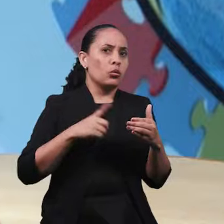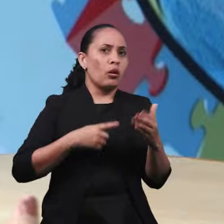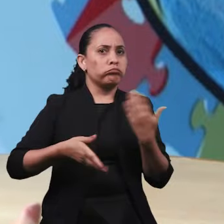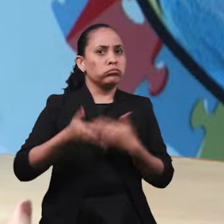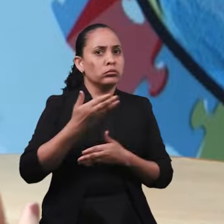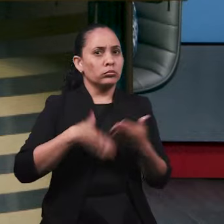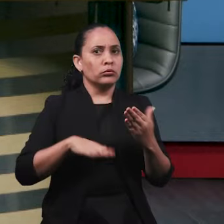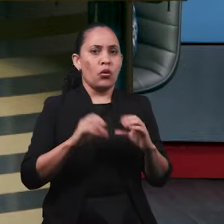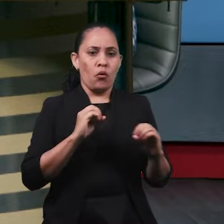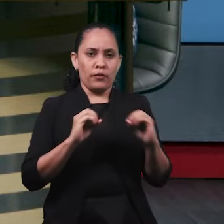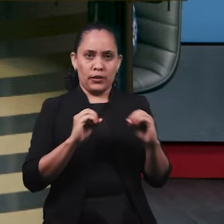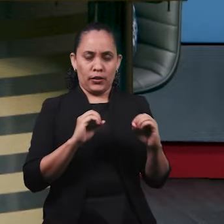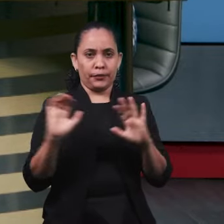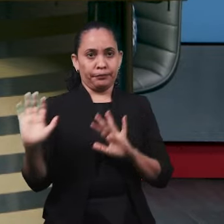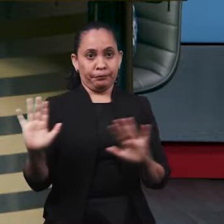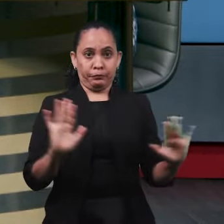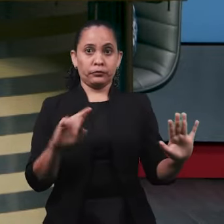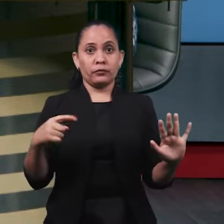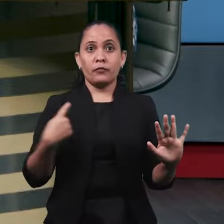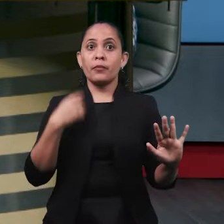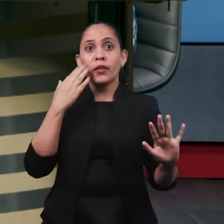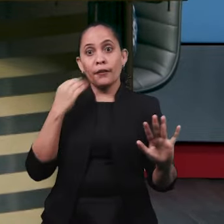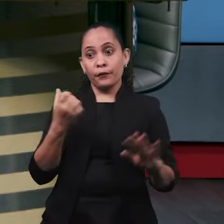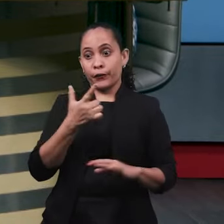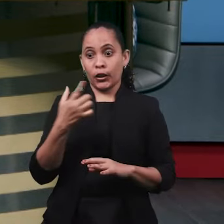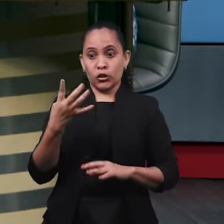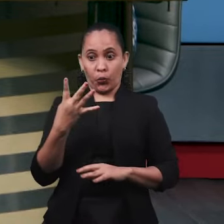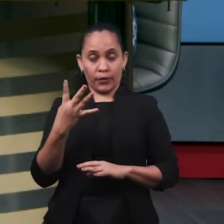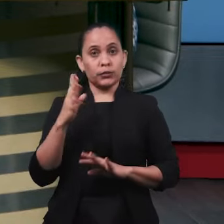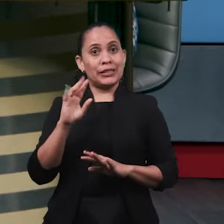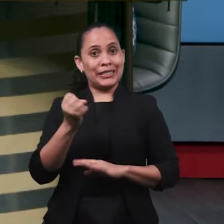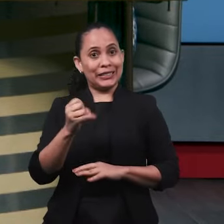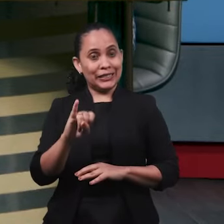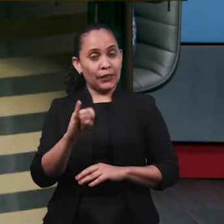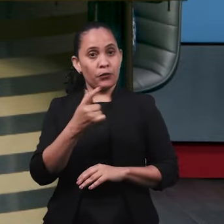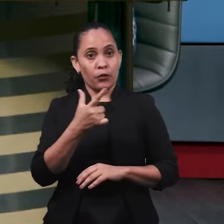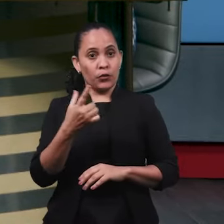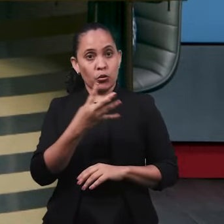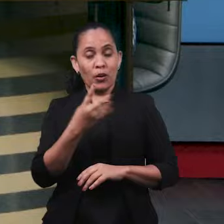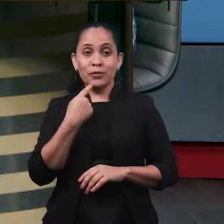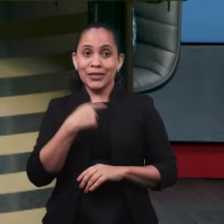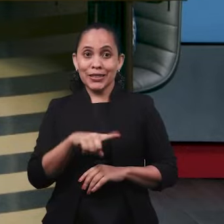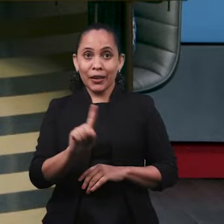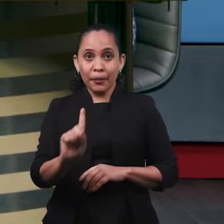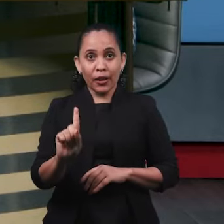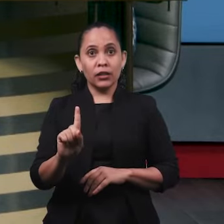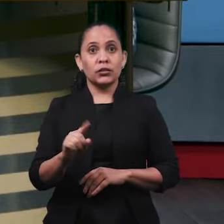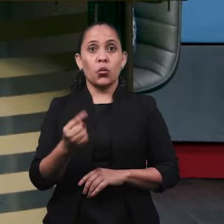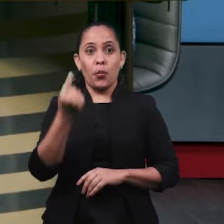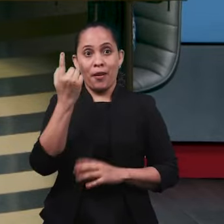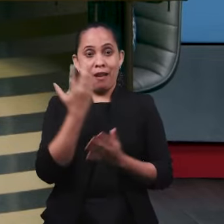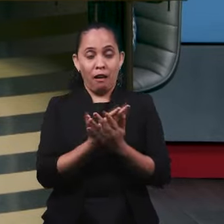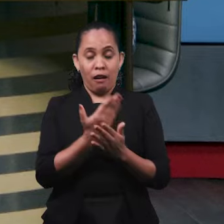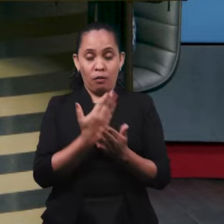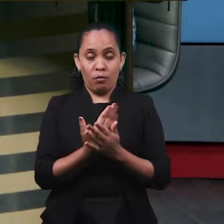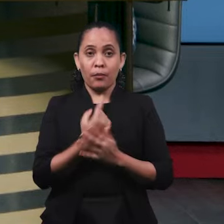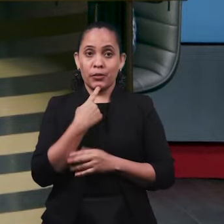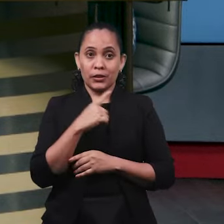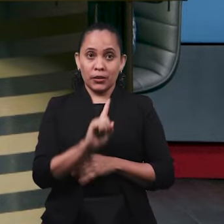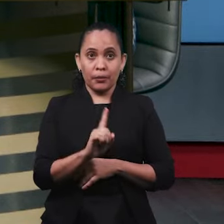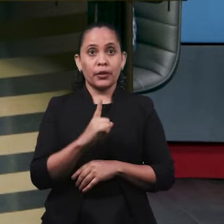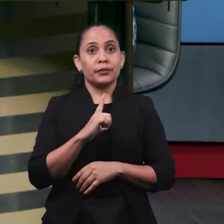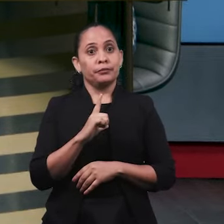vai escolher, né? A dinâmica da oficina. O que a gente sabe são 24 aulas. Se forem 24 semanas, se forem uma aula